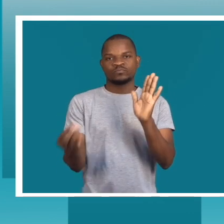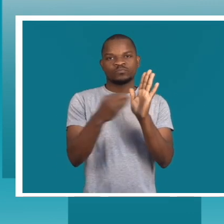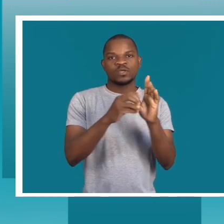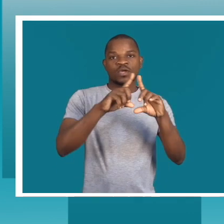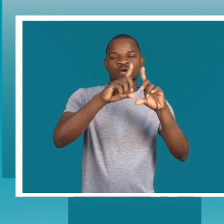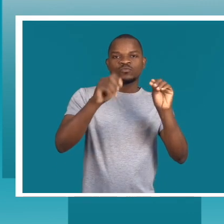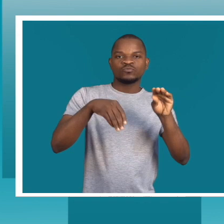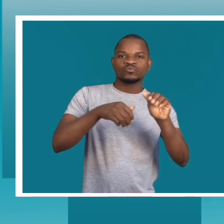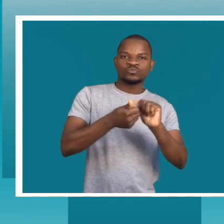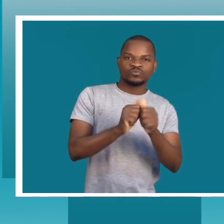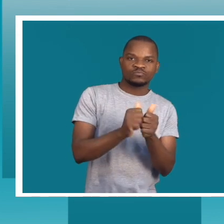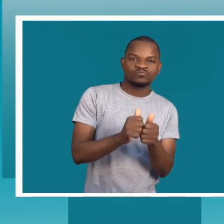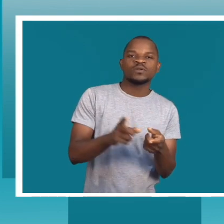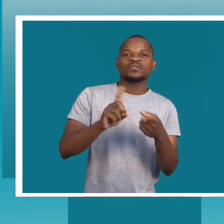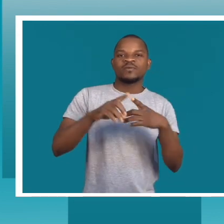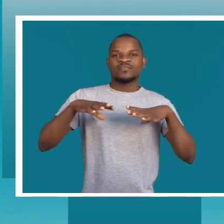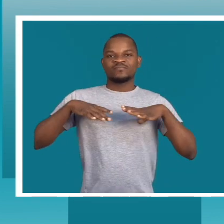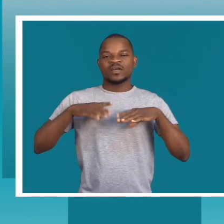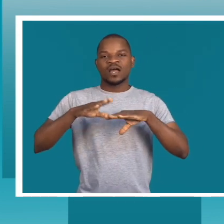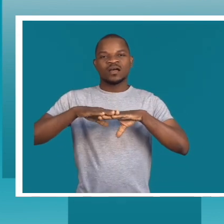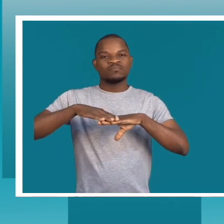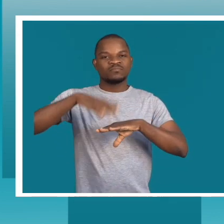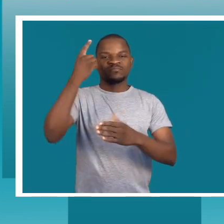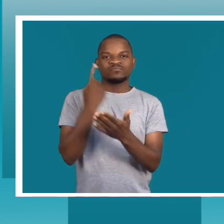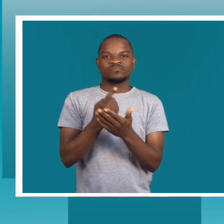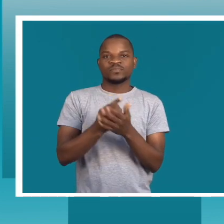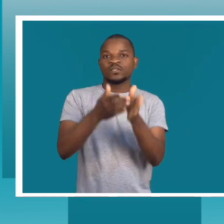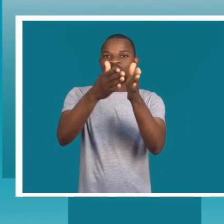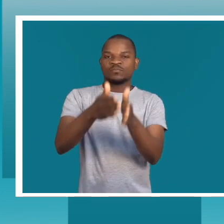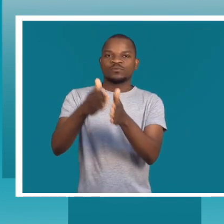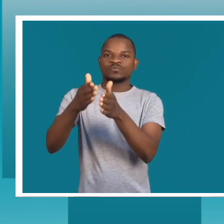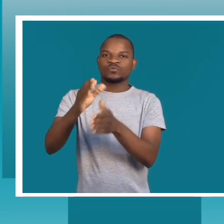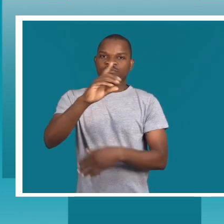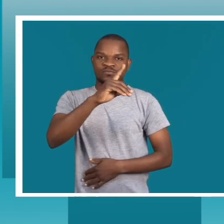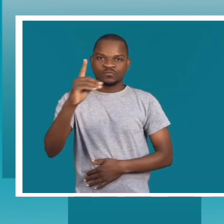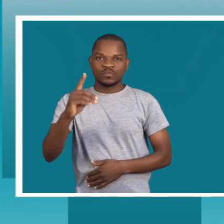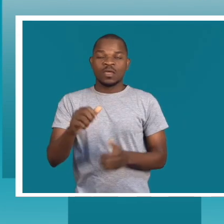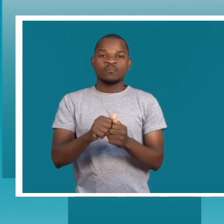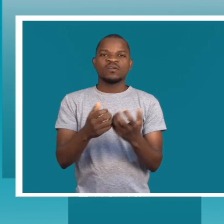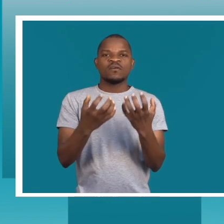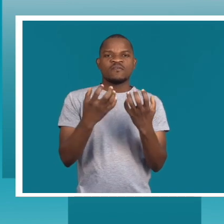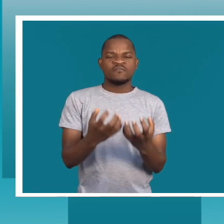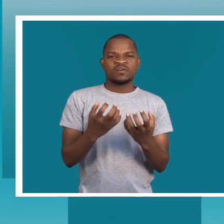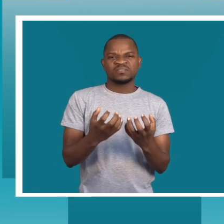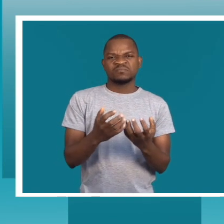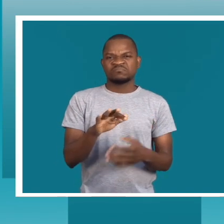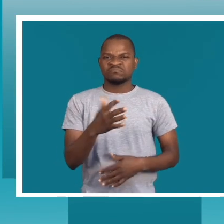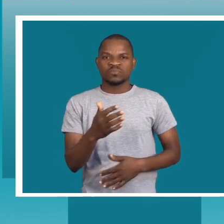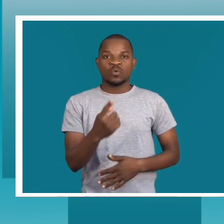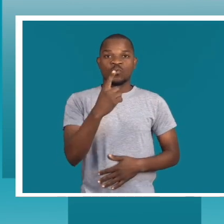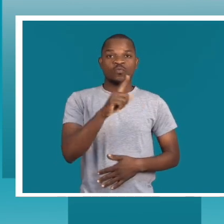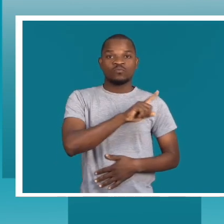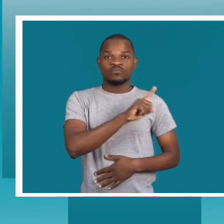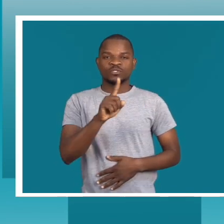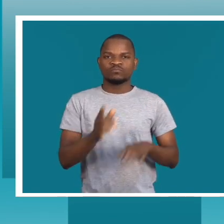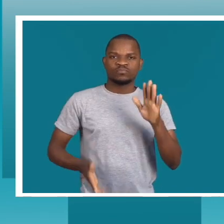desporto e o lazer como prioridades para pessoas com deficiência. Faltando mais de um mês